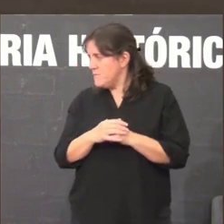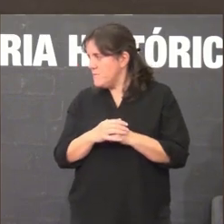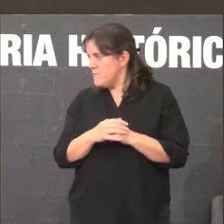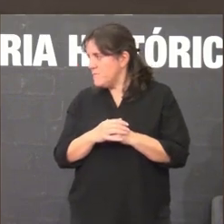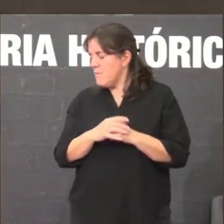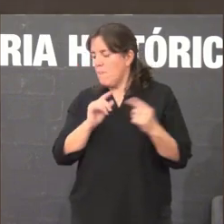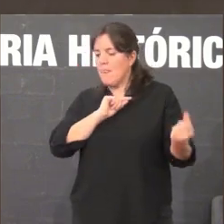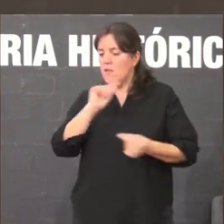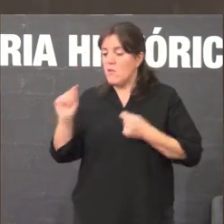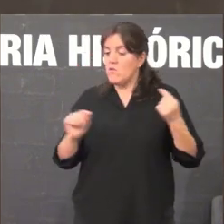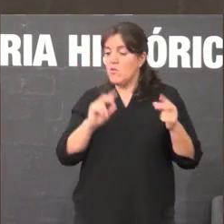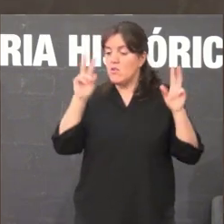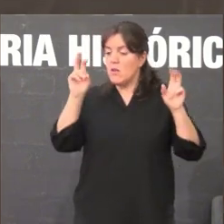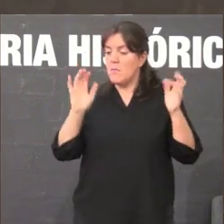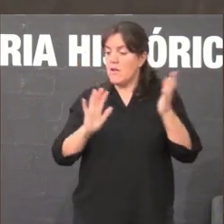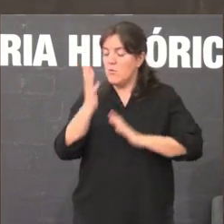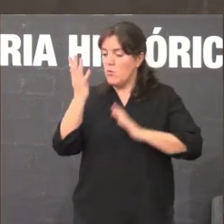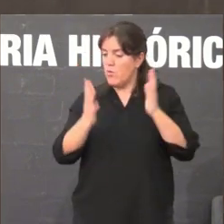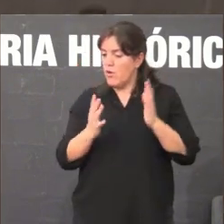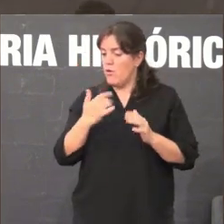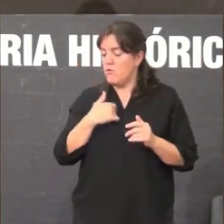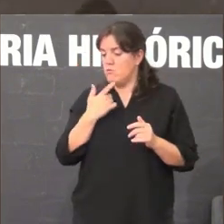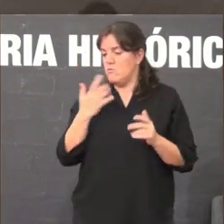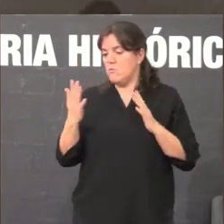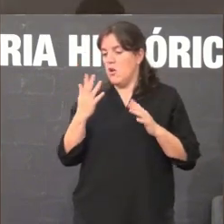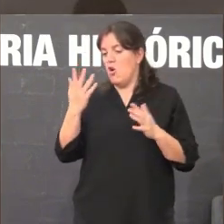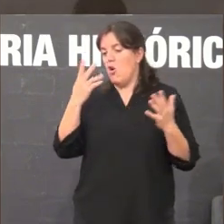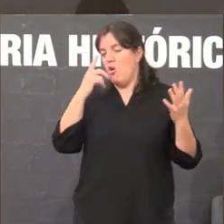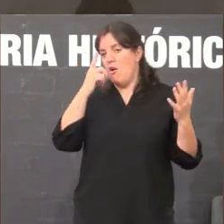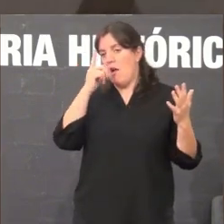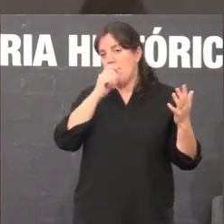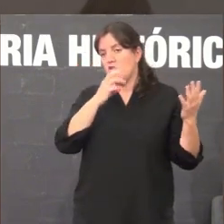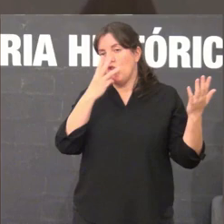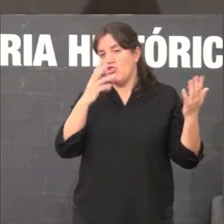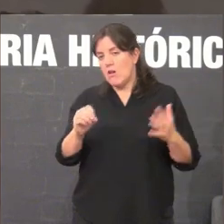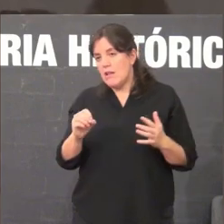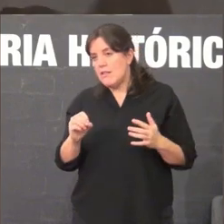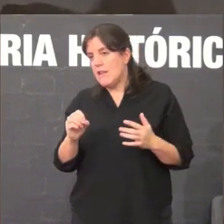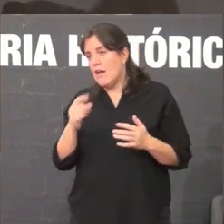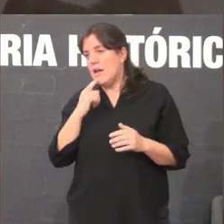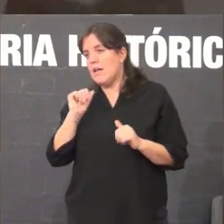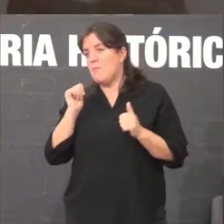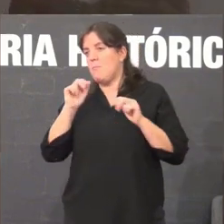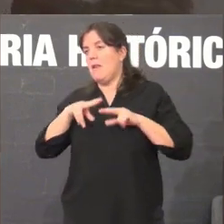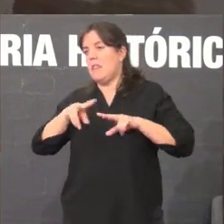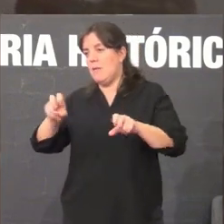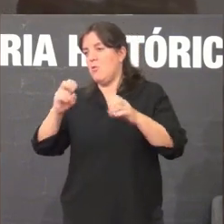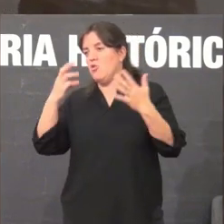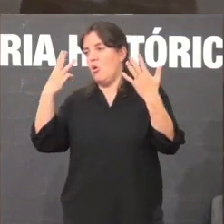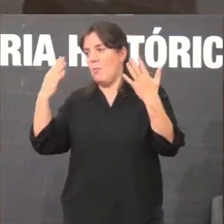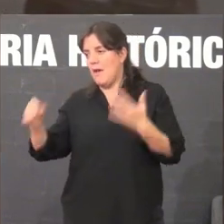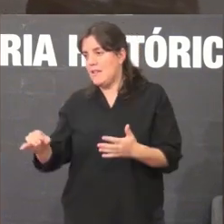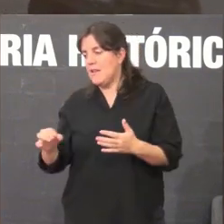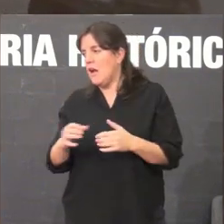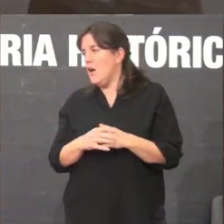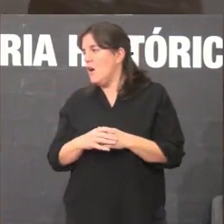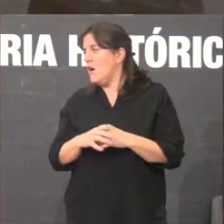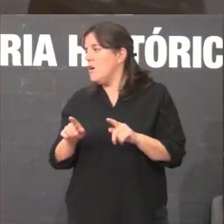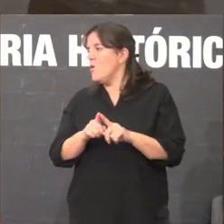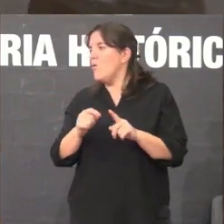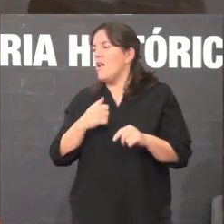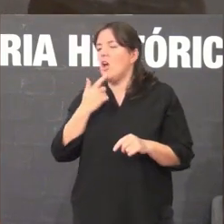sobre a Revolução, durante sobretudo os anos 80 e até aos inícios dos anos 90, era